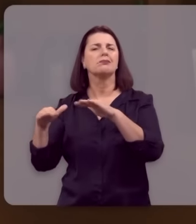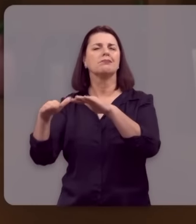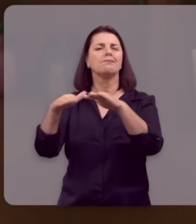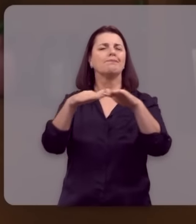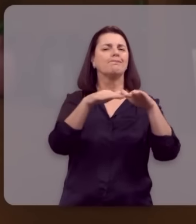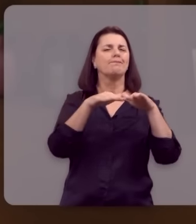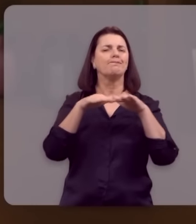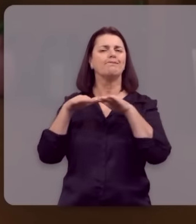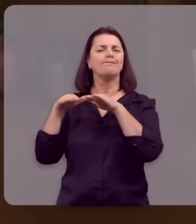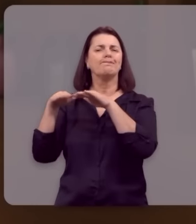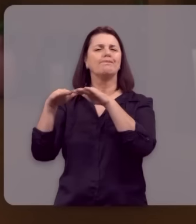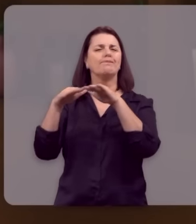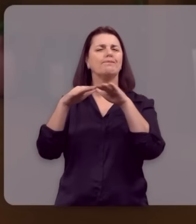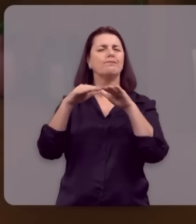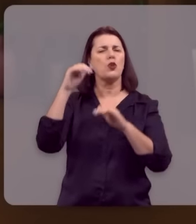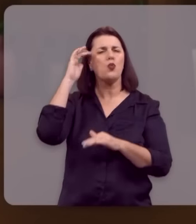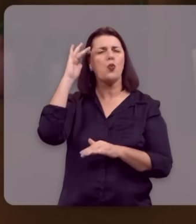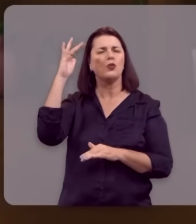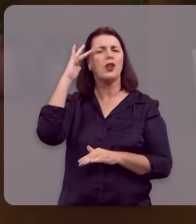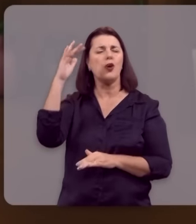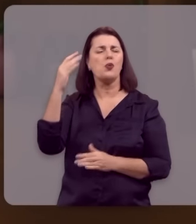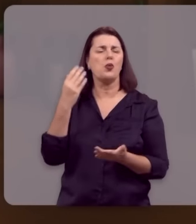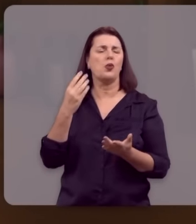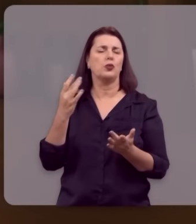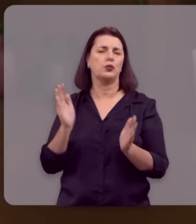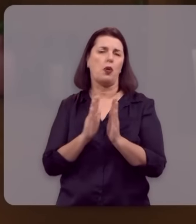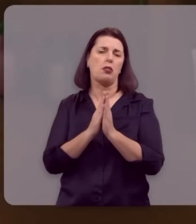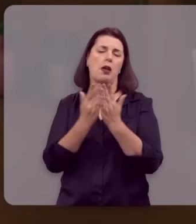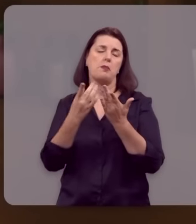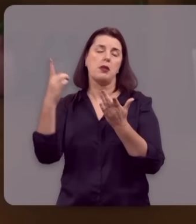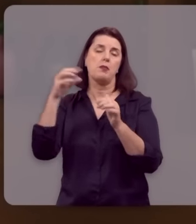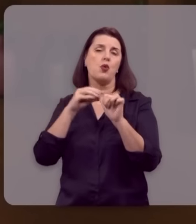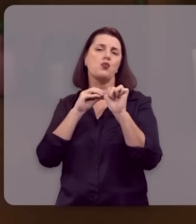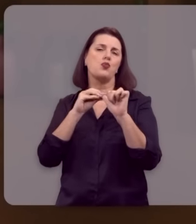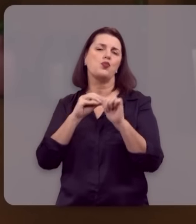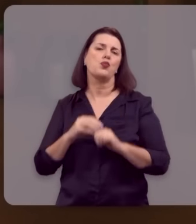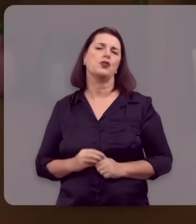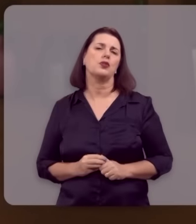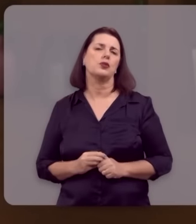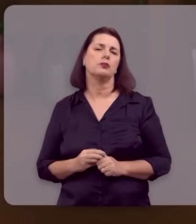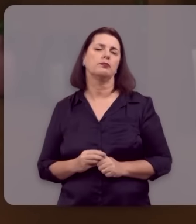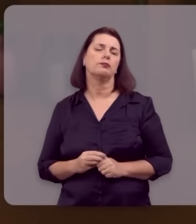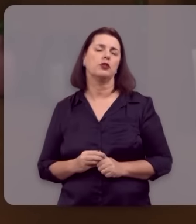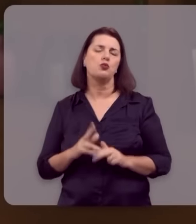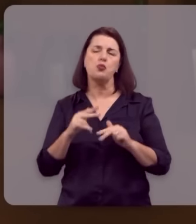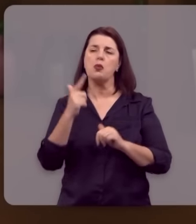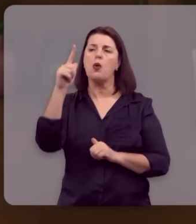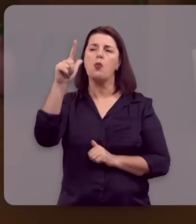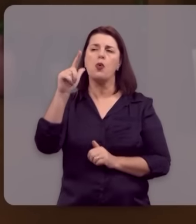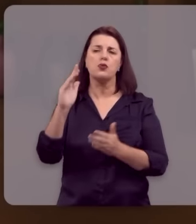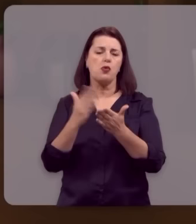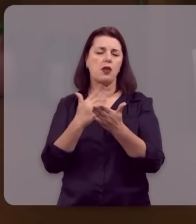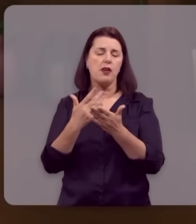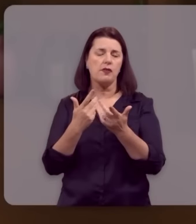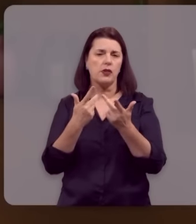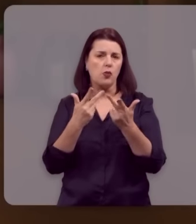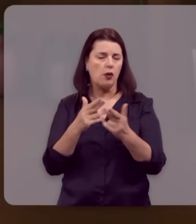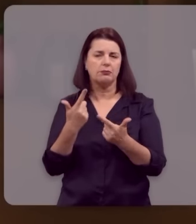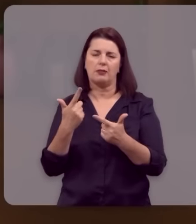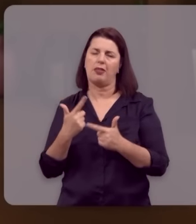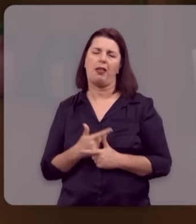harmonia no conteúdo da Bíblia. Isso é único. Isso é inédito. Isso é